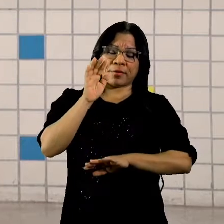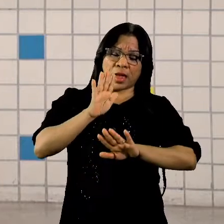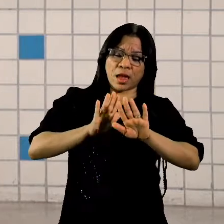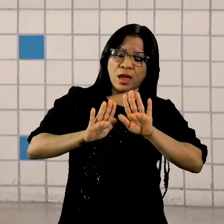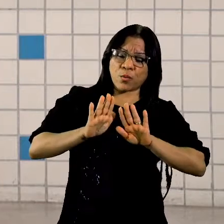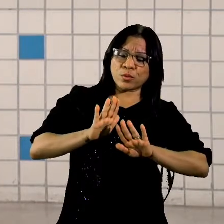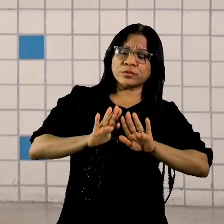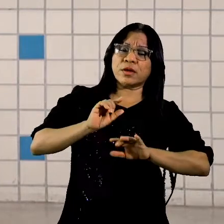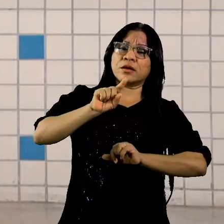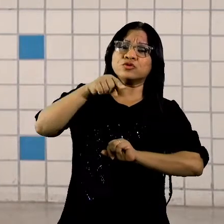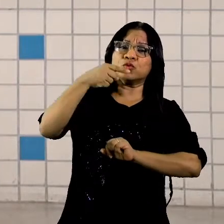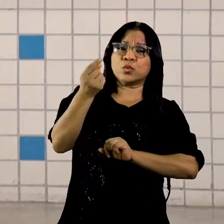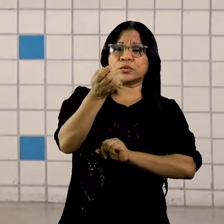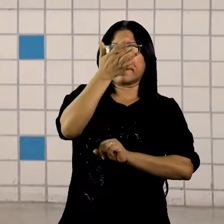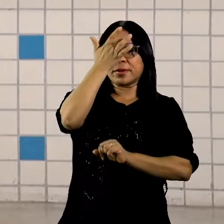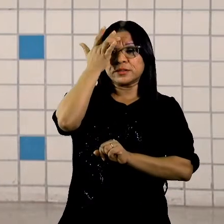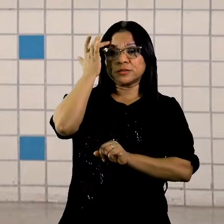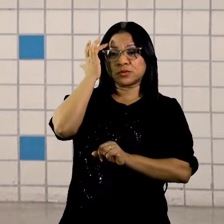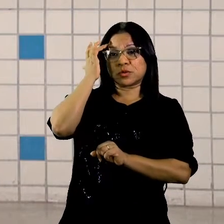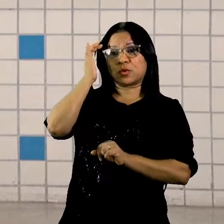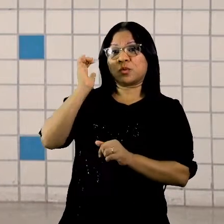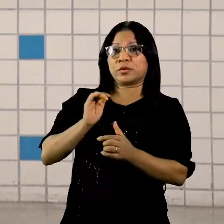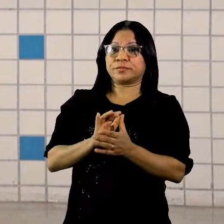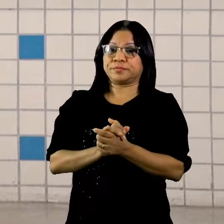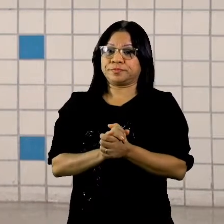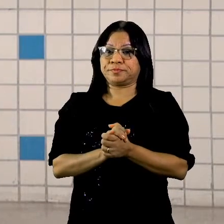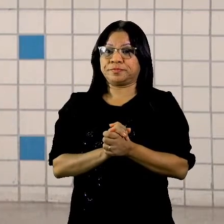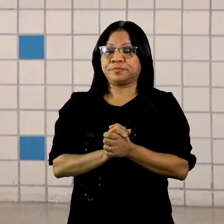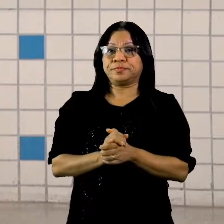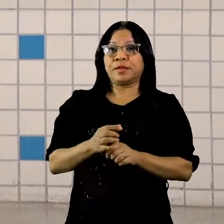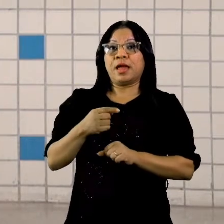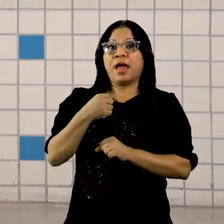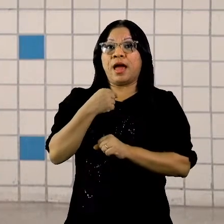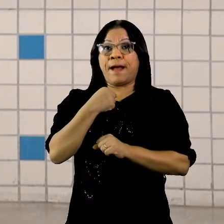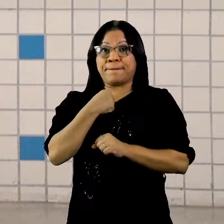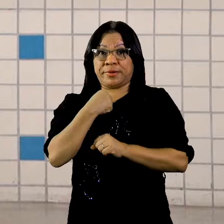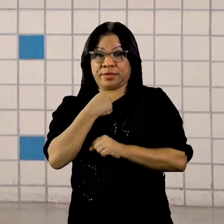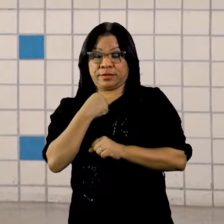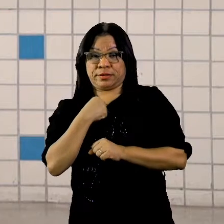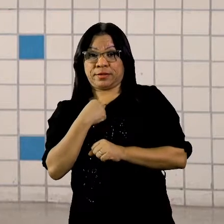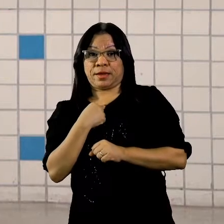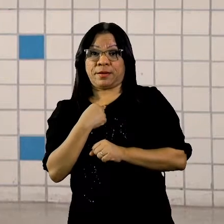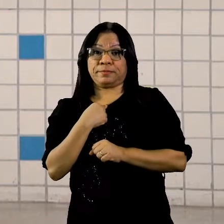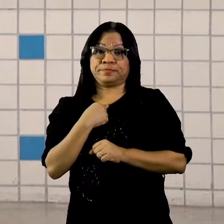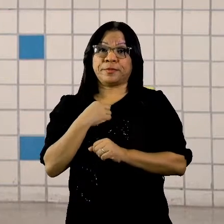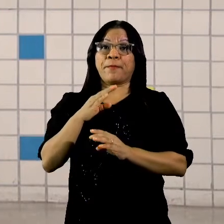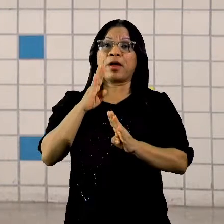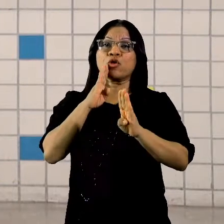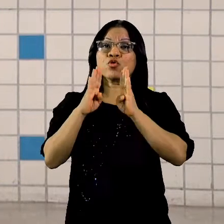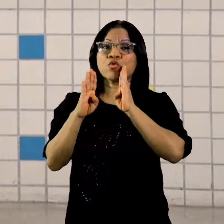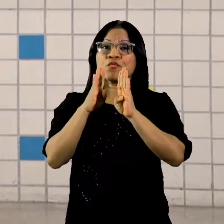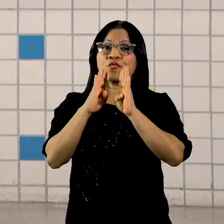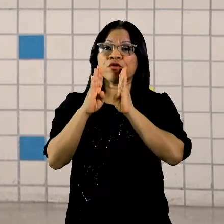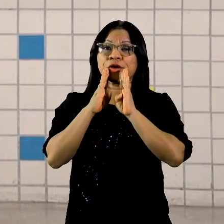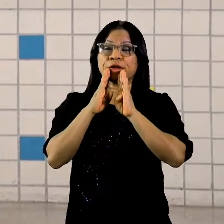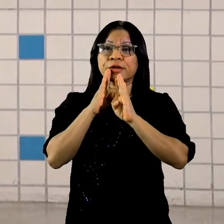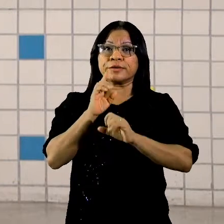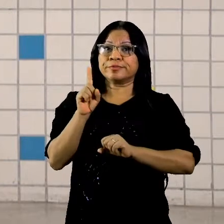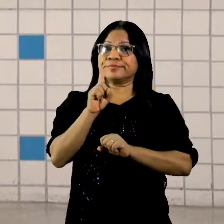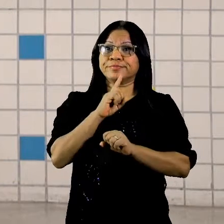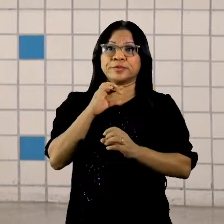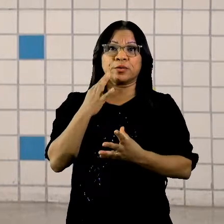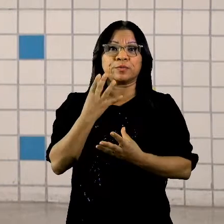do Face não atualiza. Vejam que no primeiro exemplo, nós temos o quê? A fala de uma